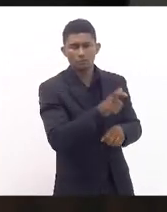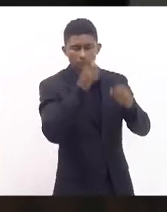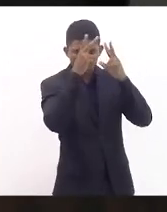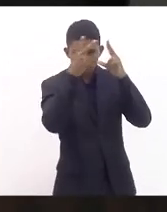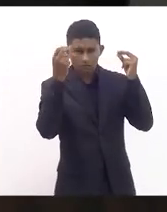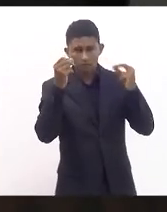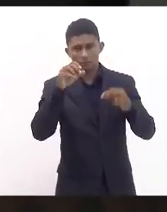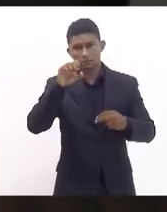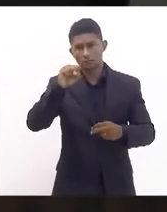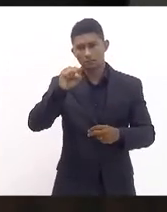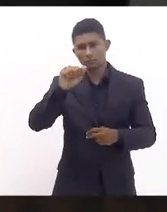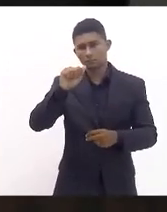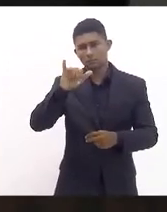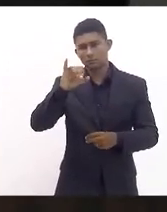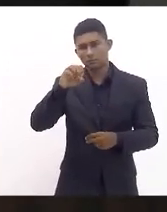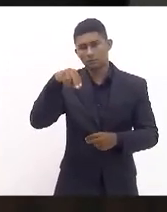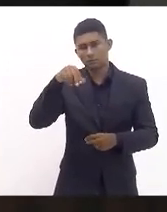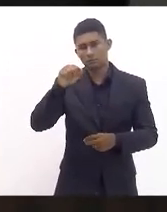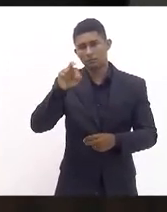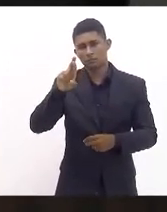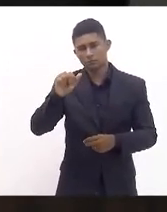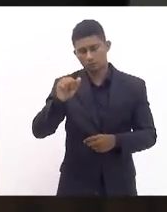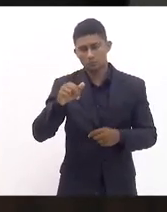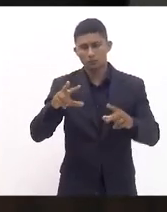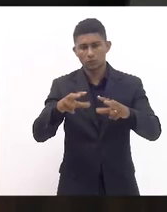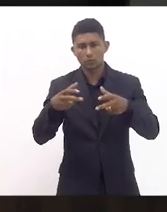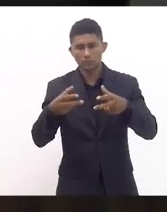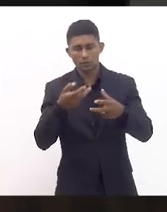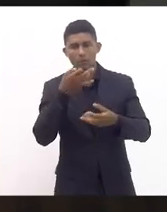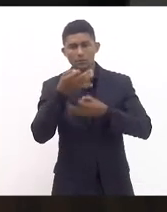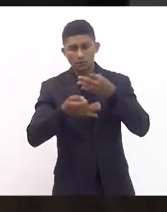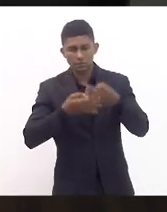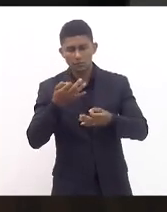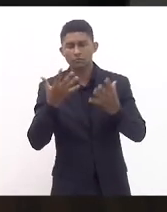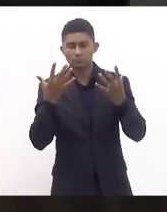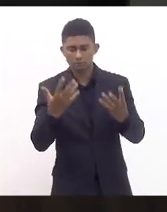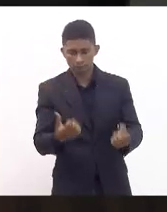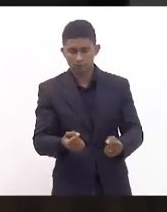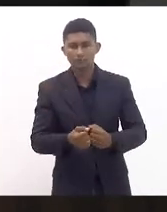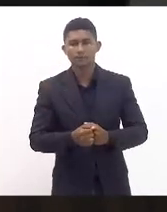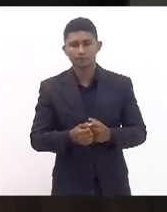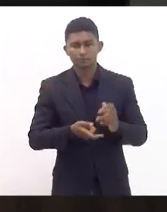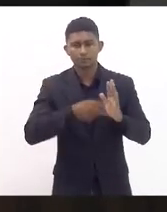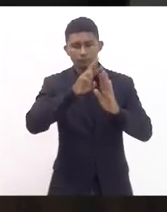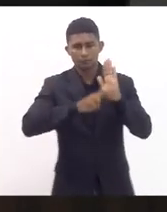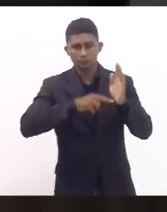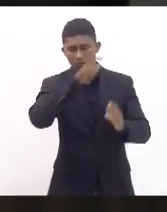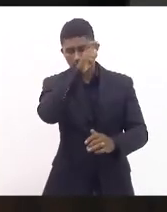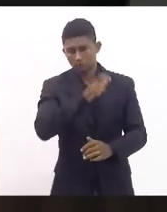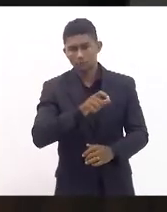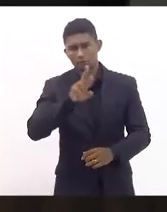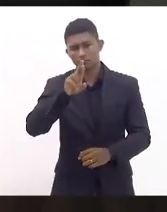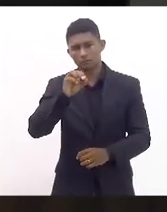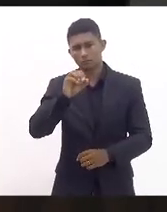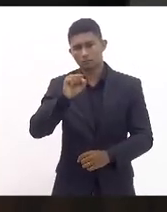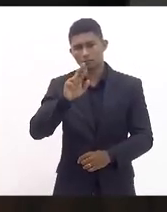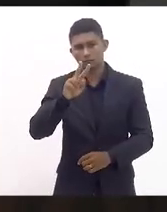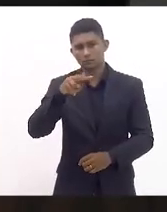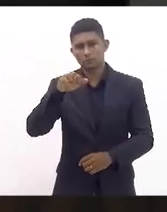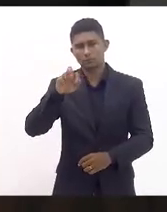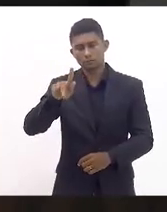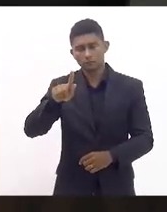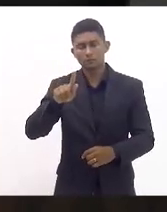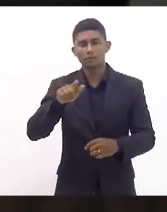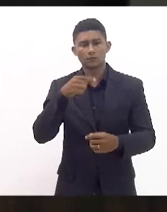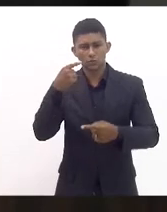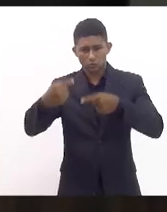Sayonara Barros Laurentino, parecida da Comissão de Normas Internas e Proporções Externas, favorável ao relator deputado Rosenberg Reis. Em discussão, não havendo que queira